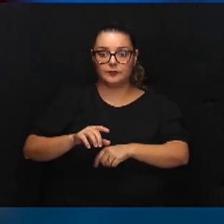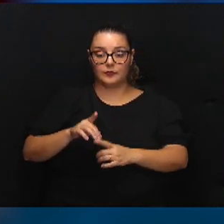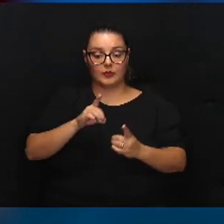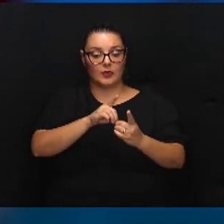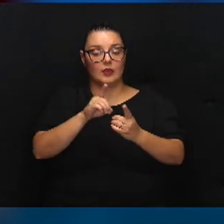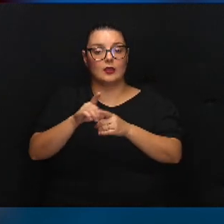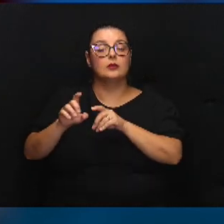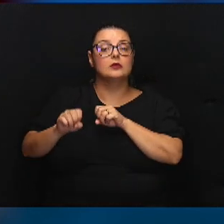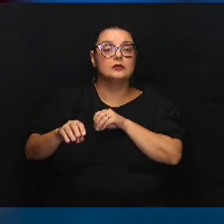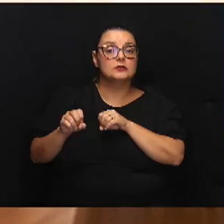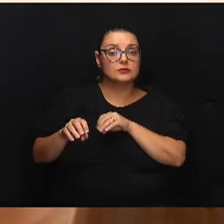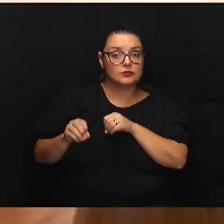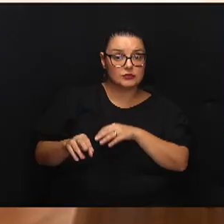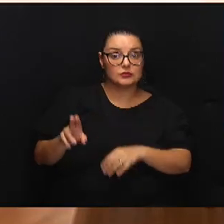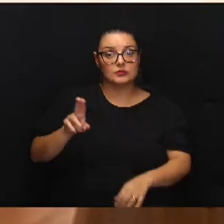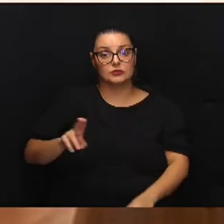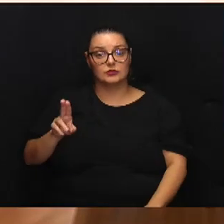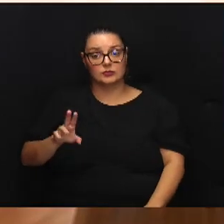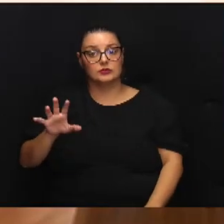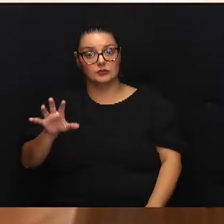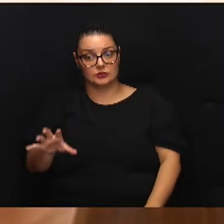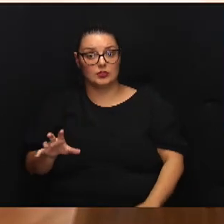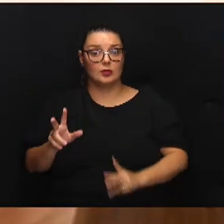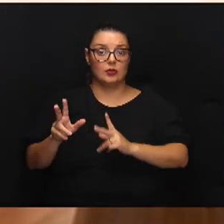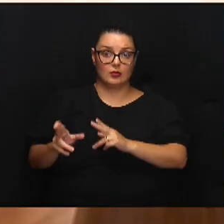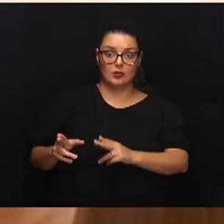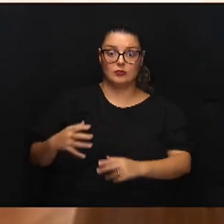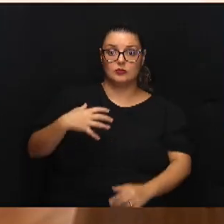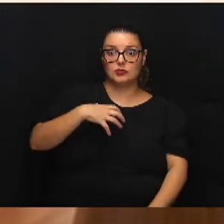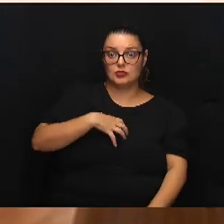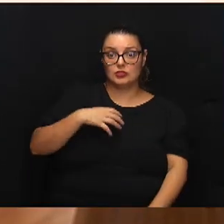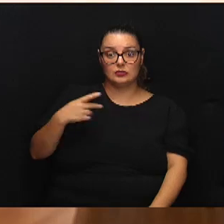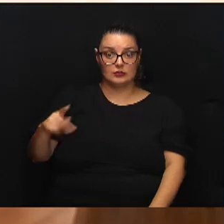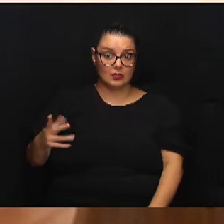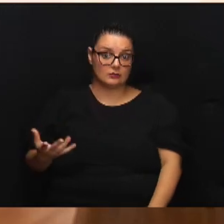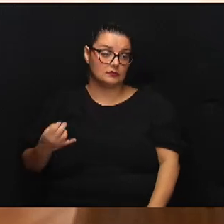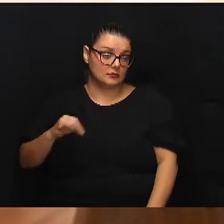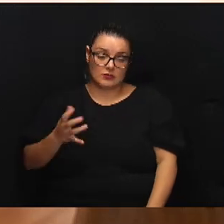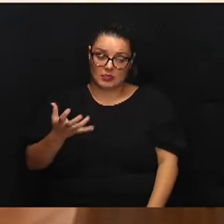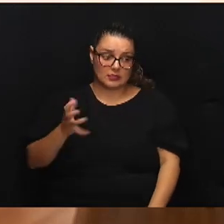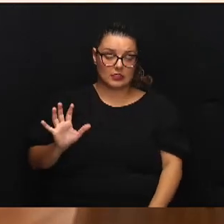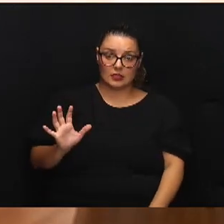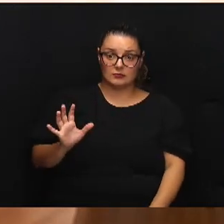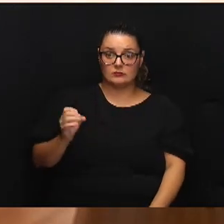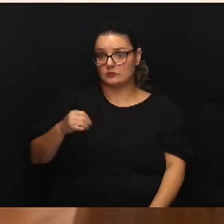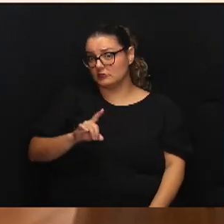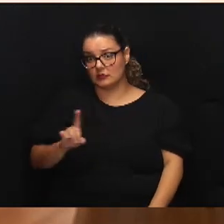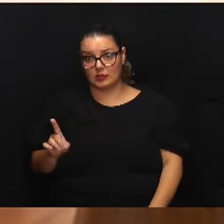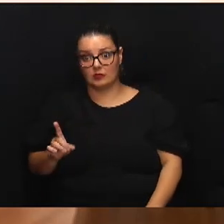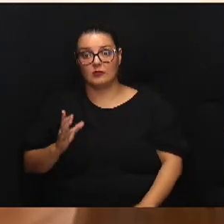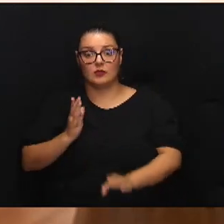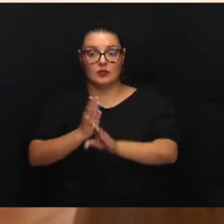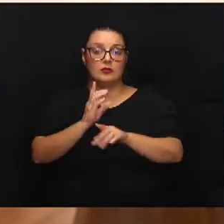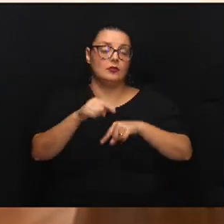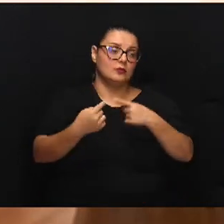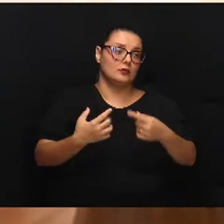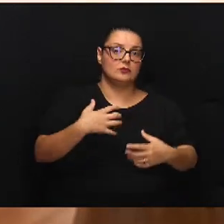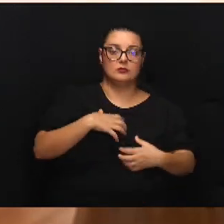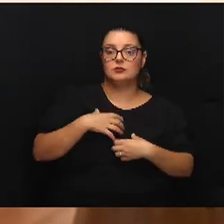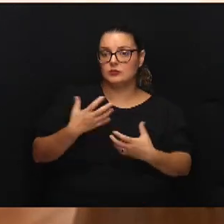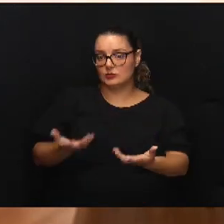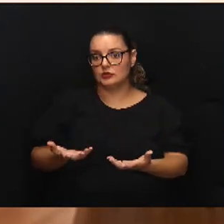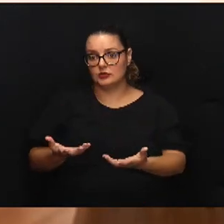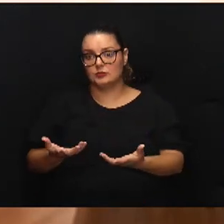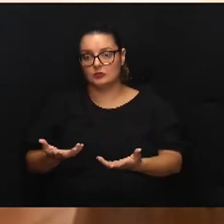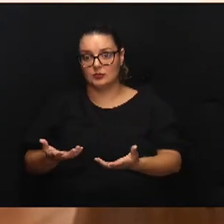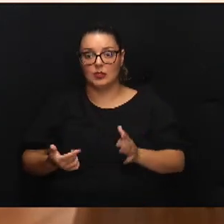ensino ela a usar aquilo lá de acordo que seja com o estilo dela, né? Se ela quiser. E senão a gente vai encontrar outras formas